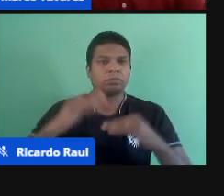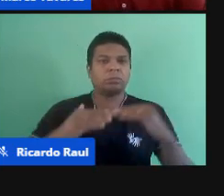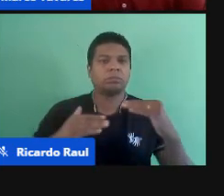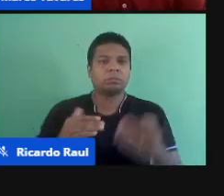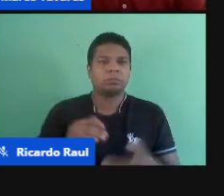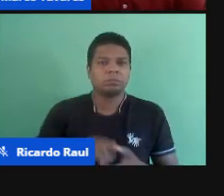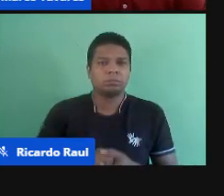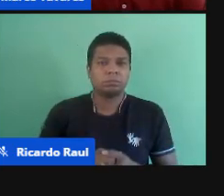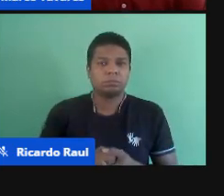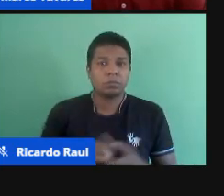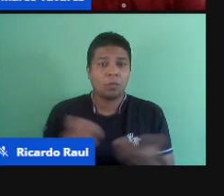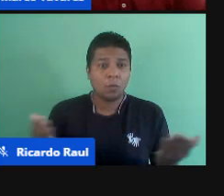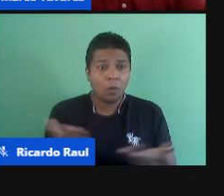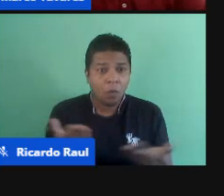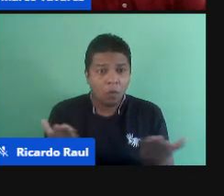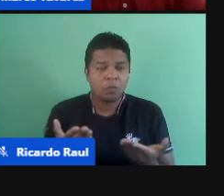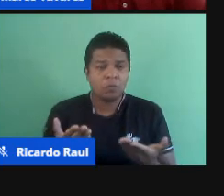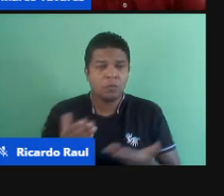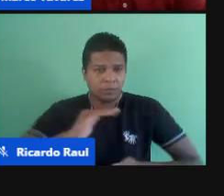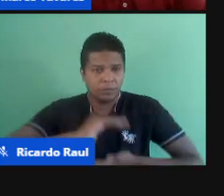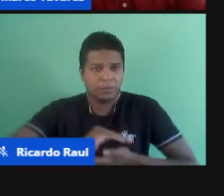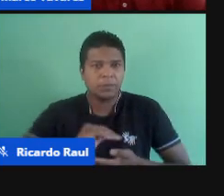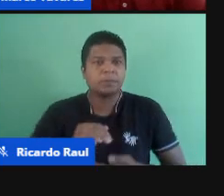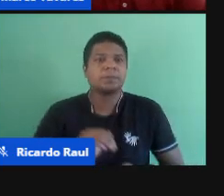A REME hoje,